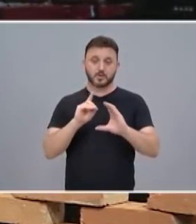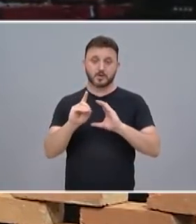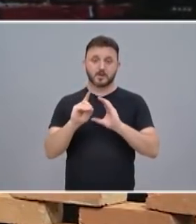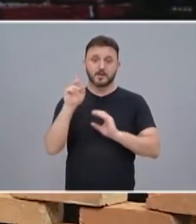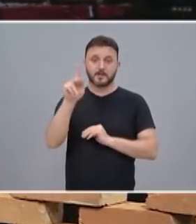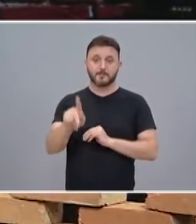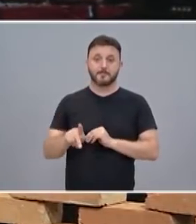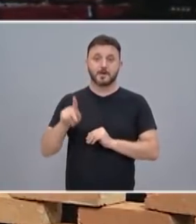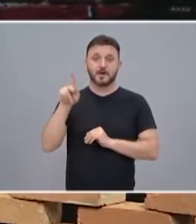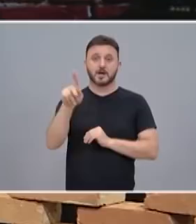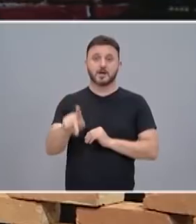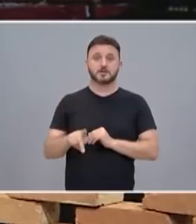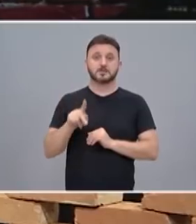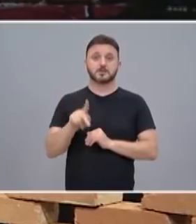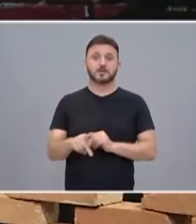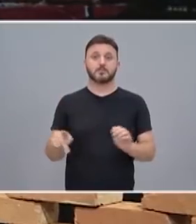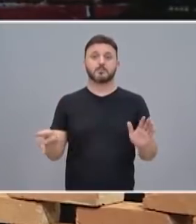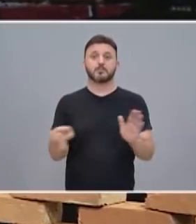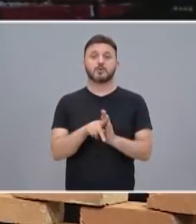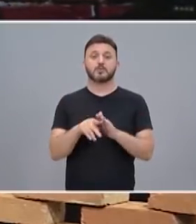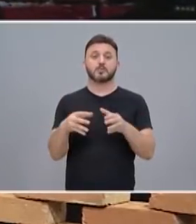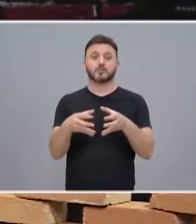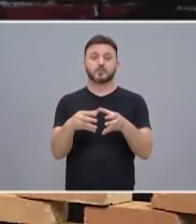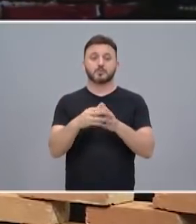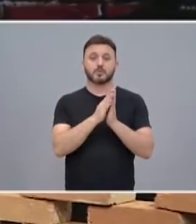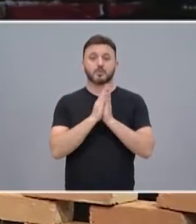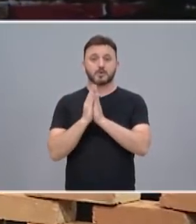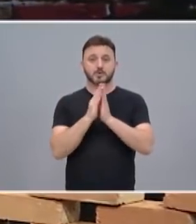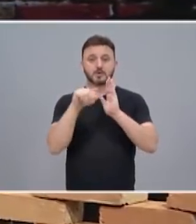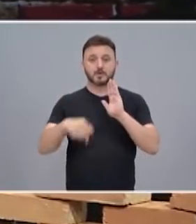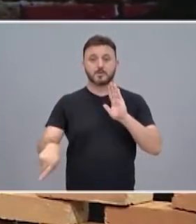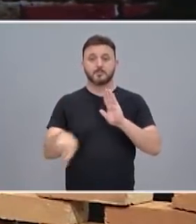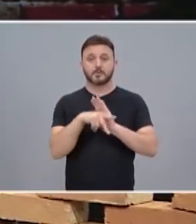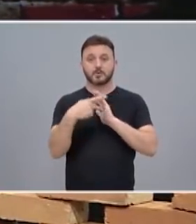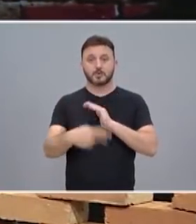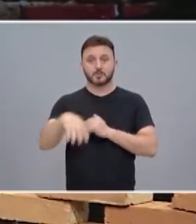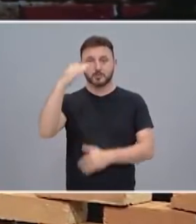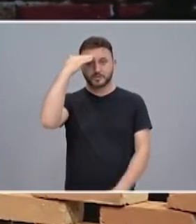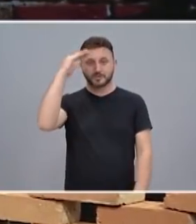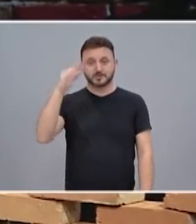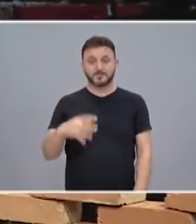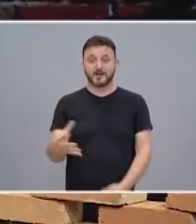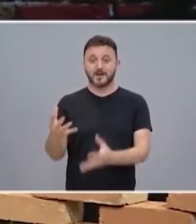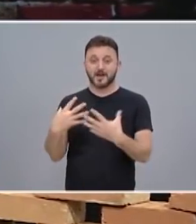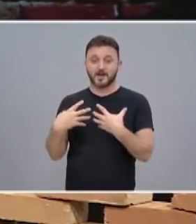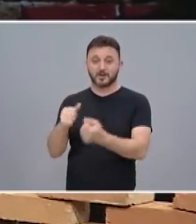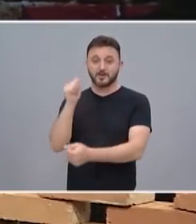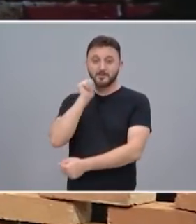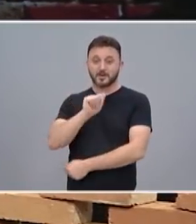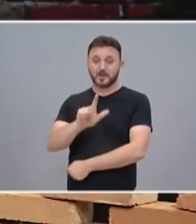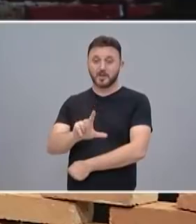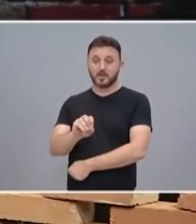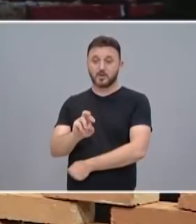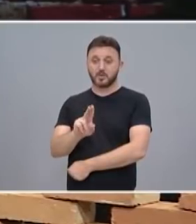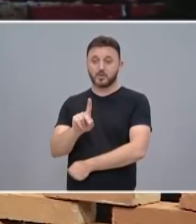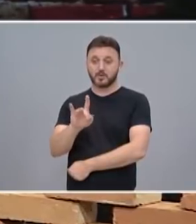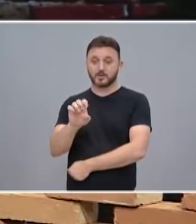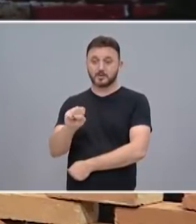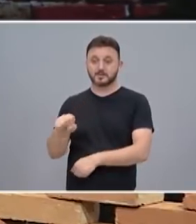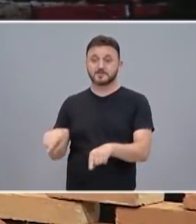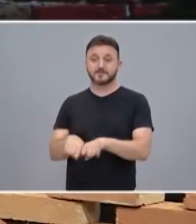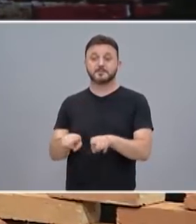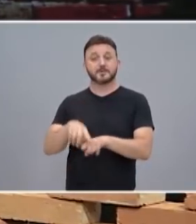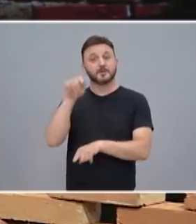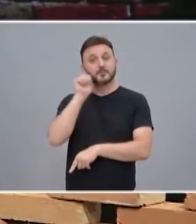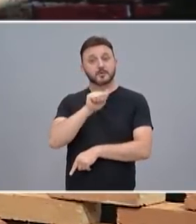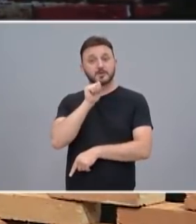do apostolado da oração aqui de Curitiba, a Lourdes. Vamos acolher a Lourdes, também o grupo que veio junto com ela do apostolado. Deus abençoe,